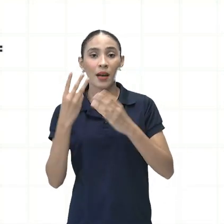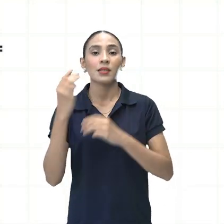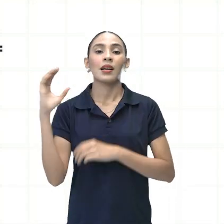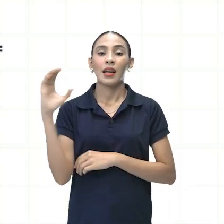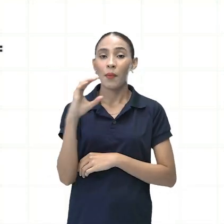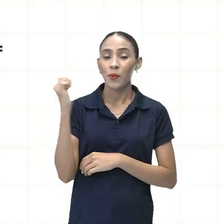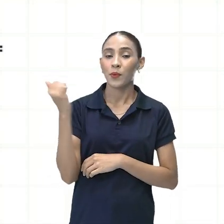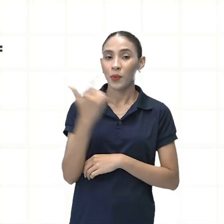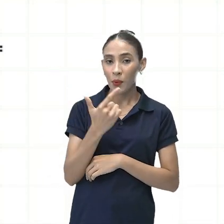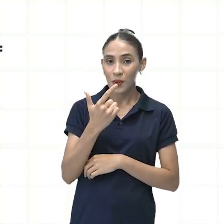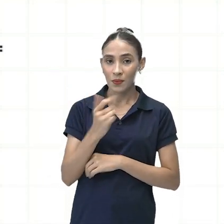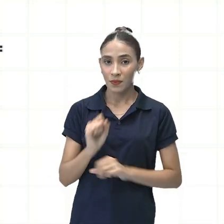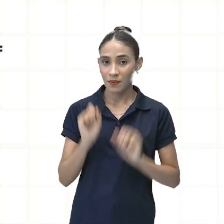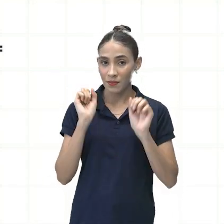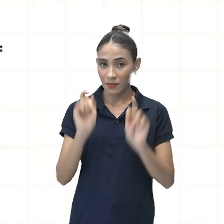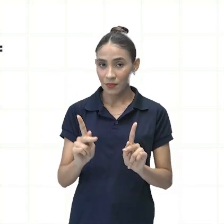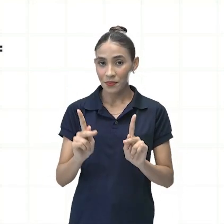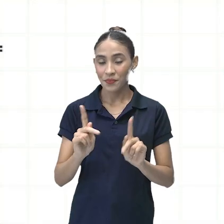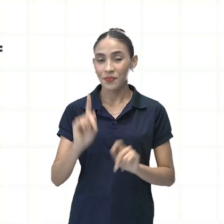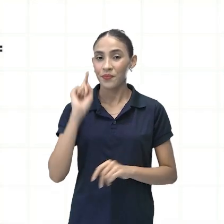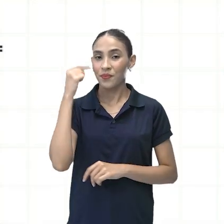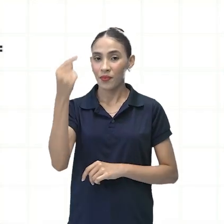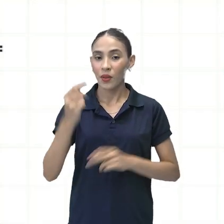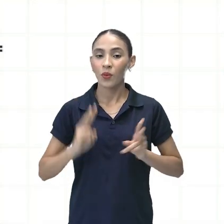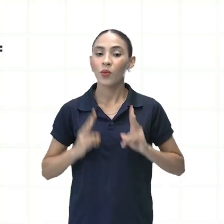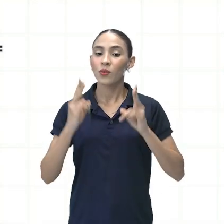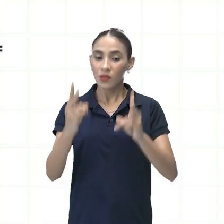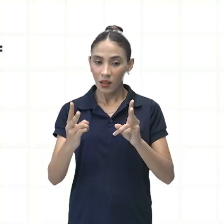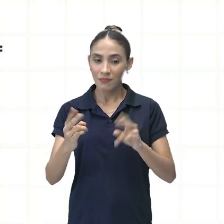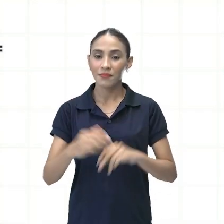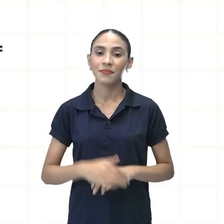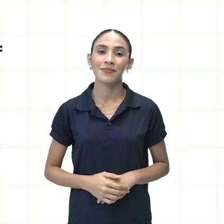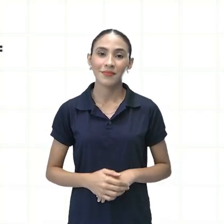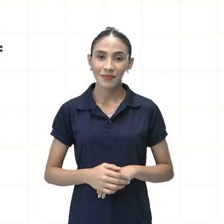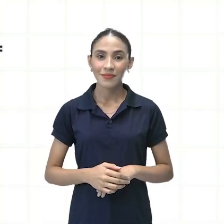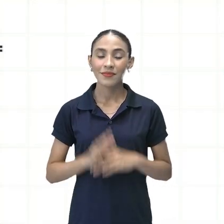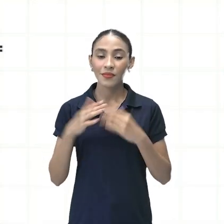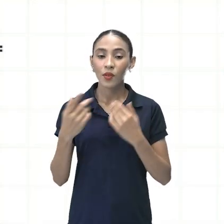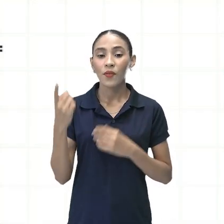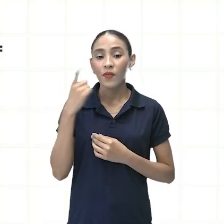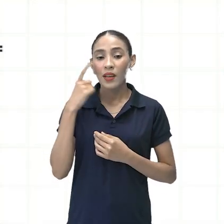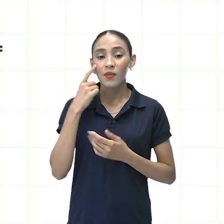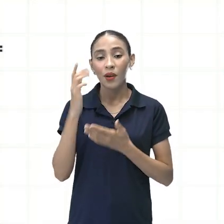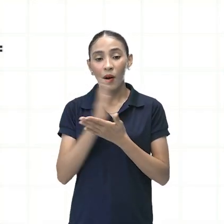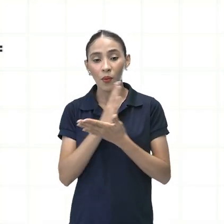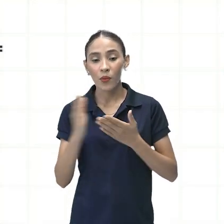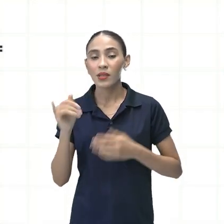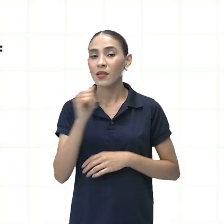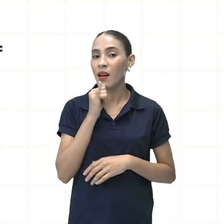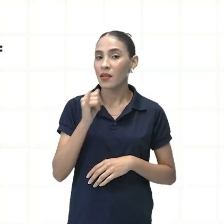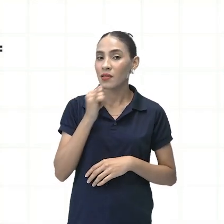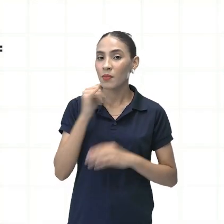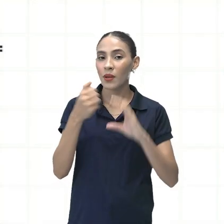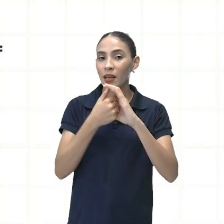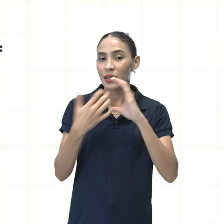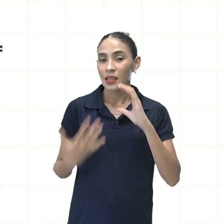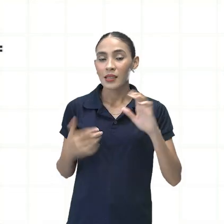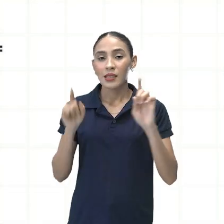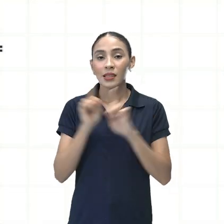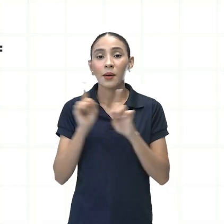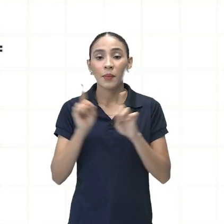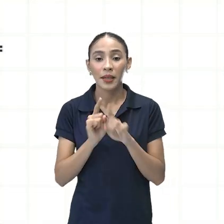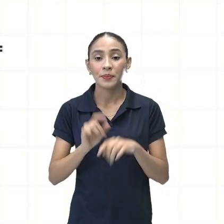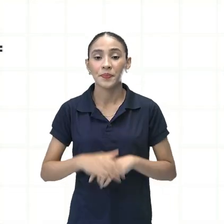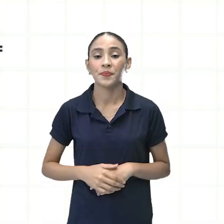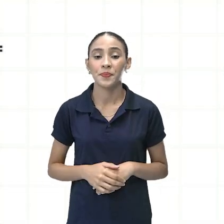carbono 12. É isso. Vamos dar prosseguimento na nossa aula, vendo alguns outros exemplos de elementos e a